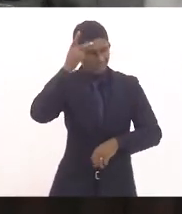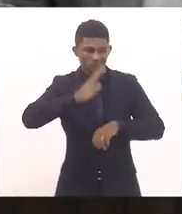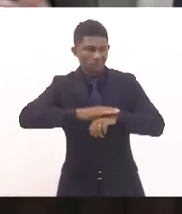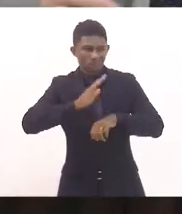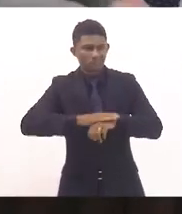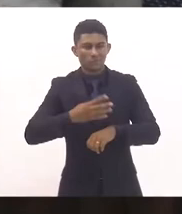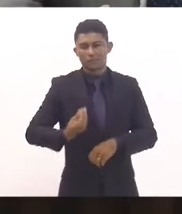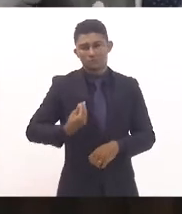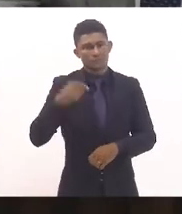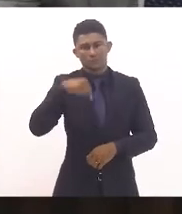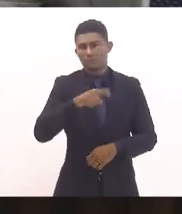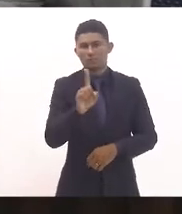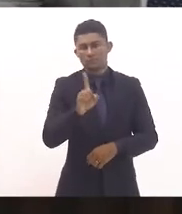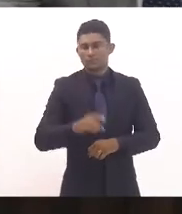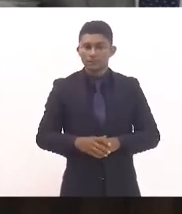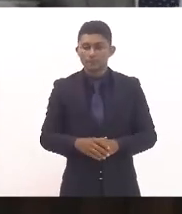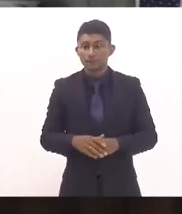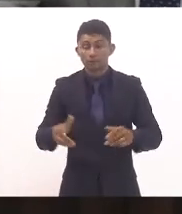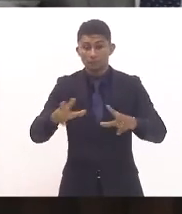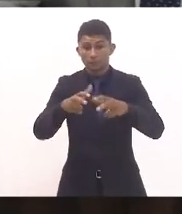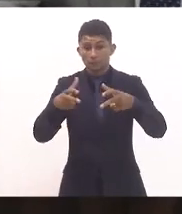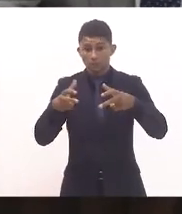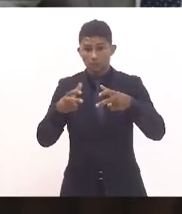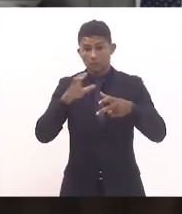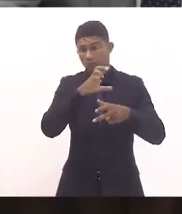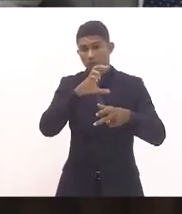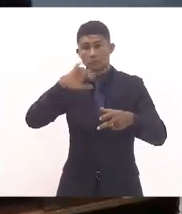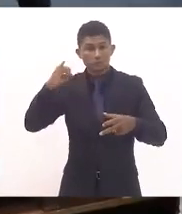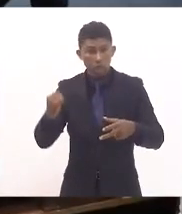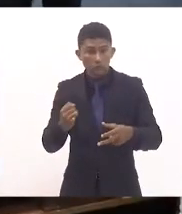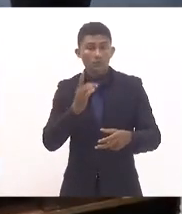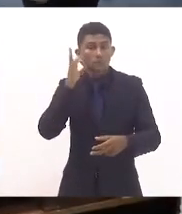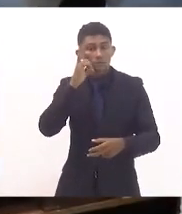Pela Comissão de Constituição e Justiça, deputado Márcio Pacheco.